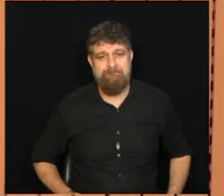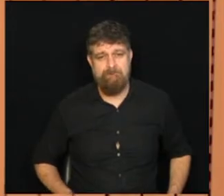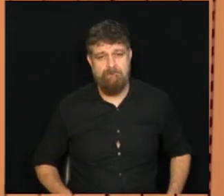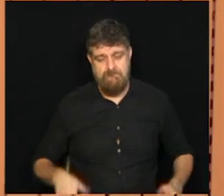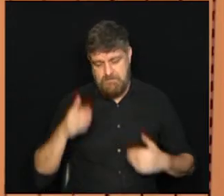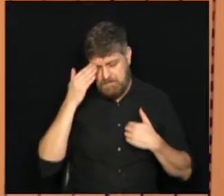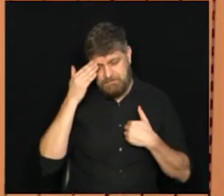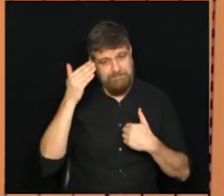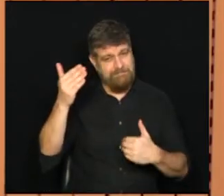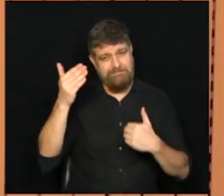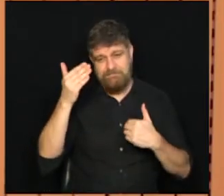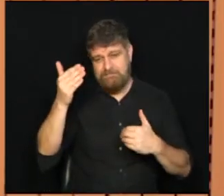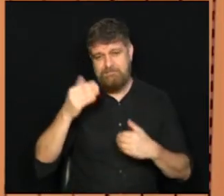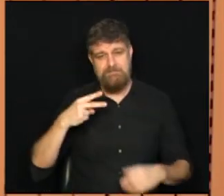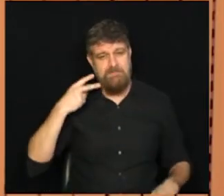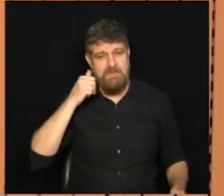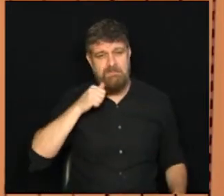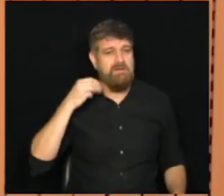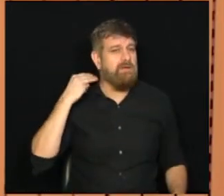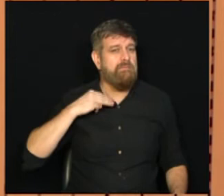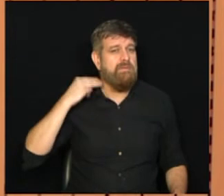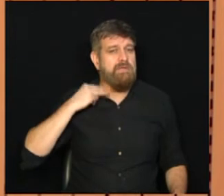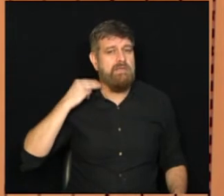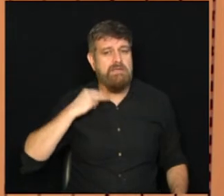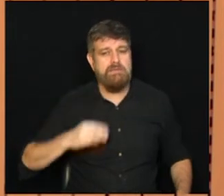Muitíssimo obrigada, vereadora Mariana Conte.